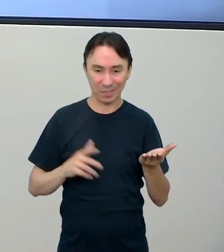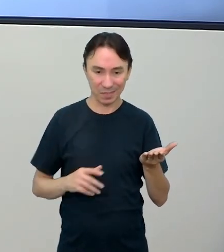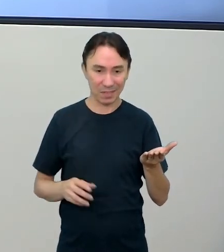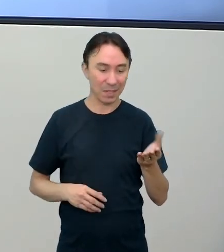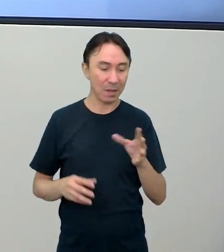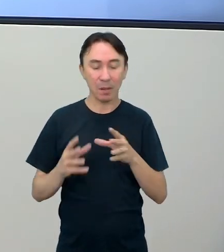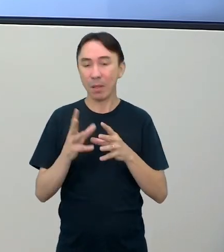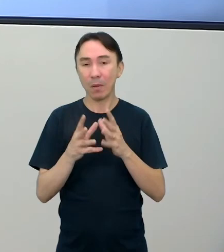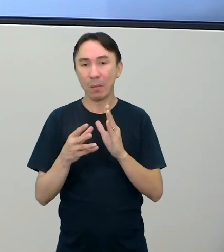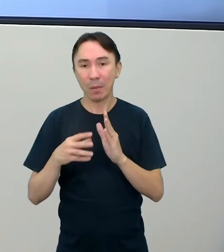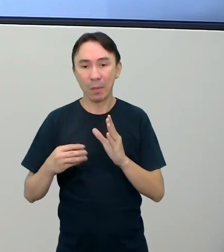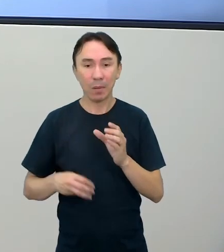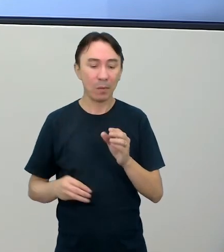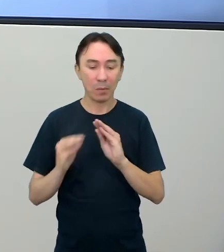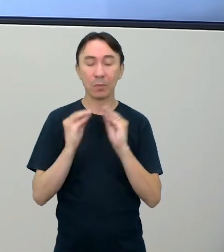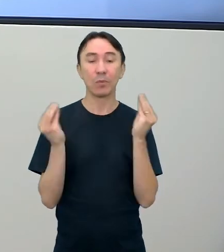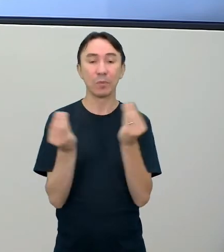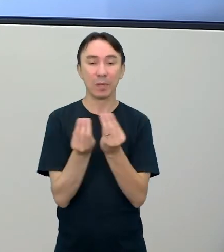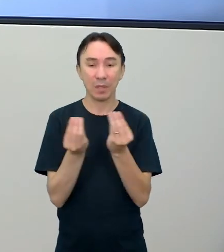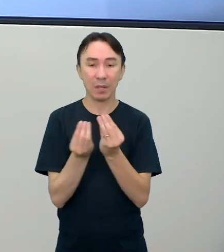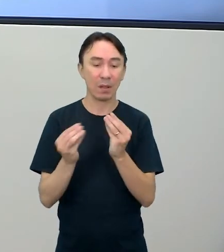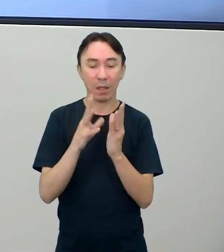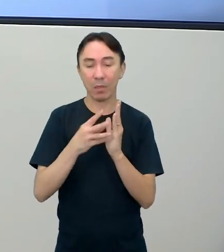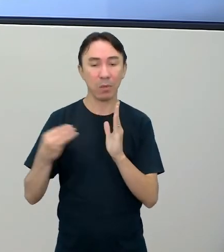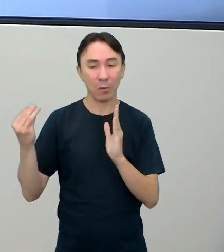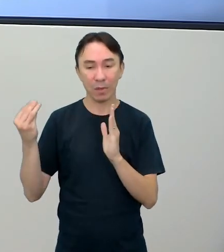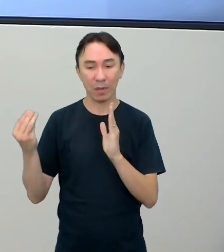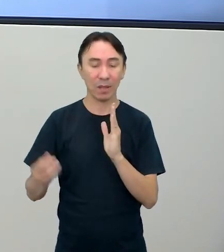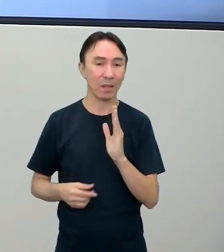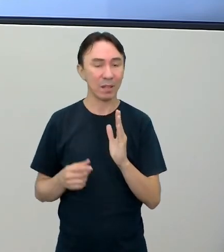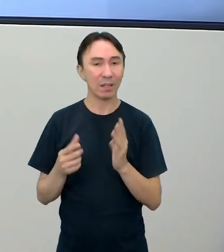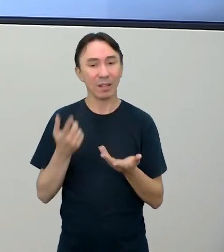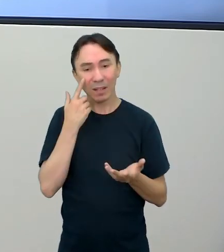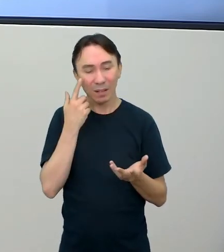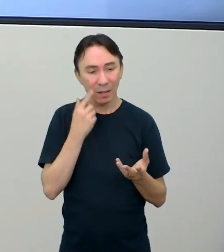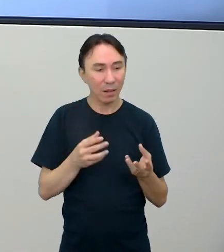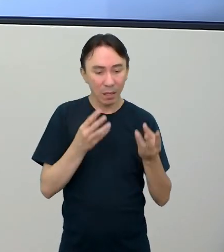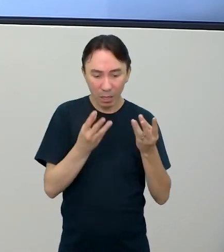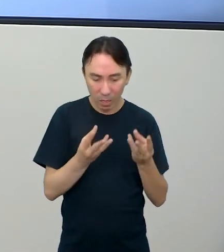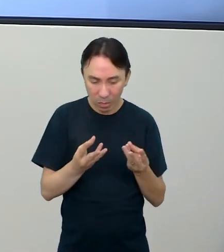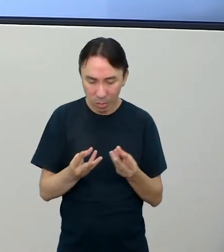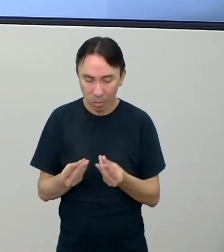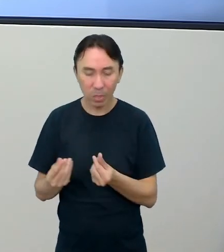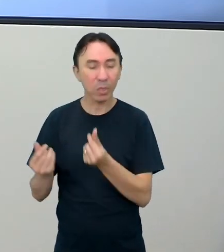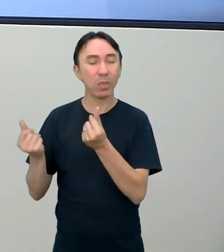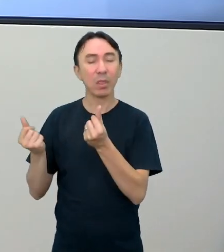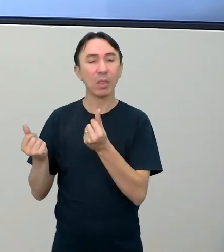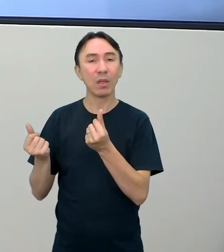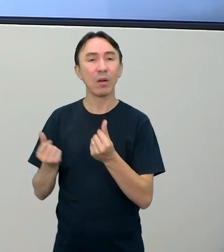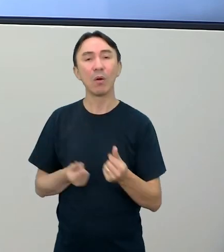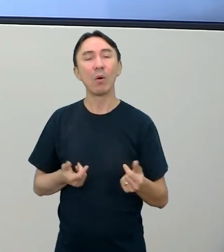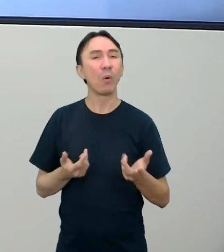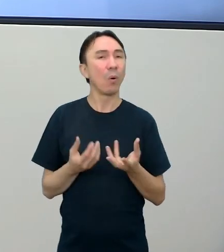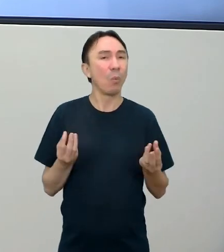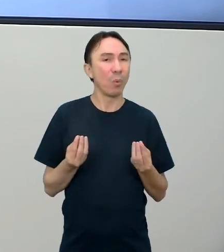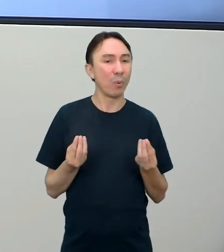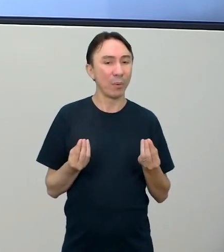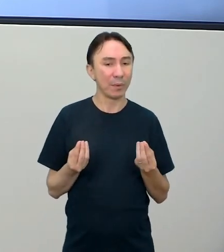equilíbrio dessas substâncias que se dissolvem ou não se dissolvem, qual é o ponto limiar para essa